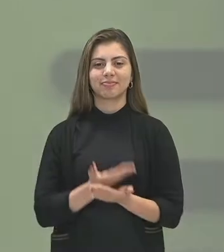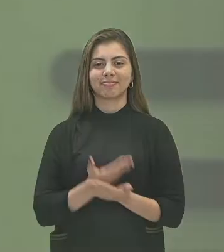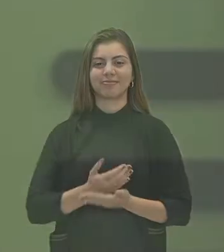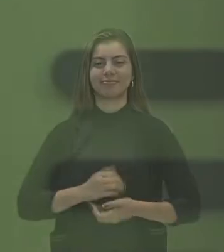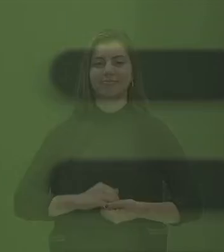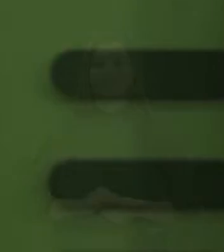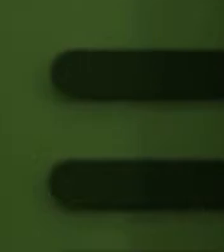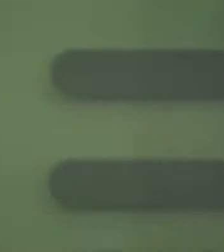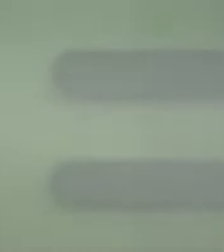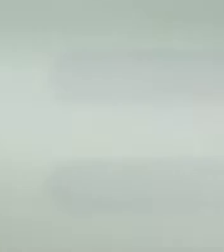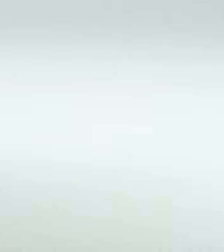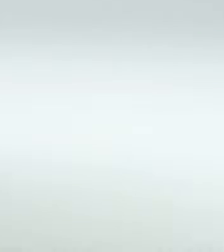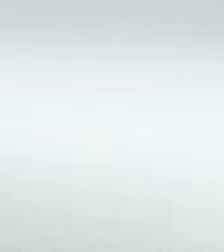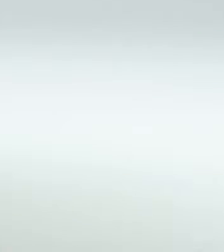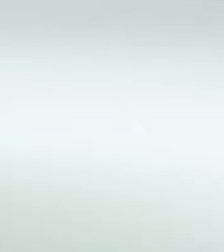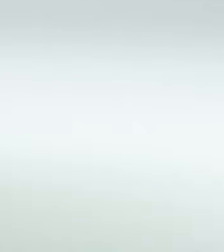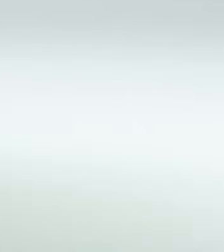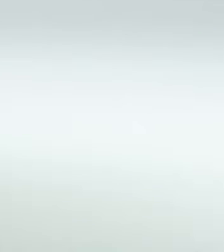aula.